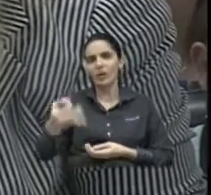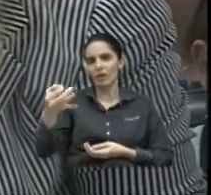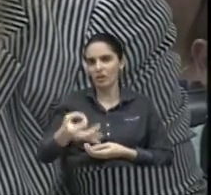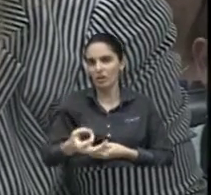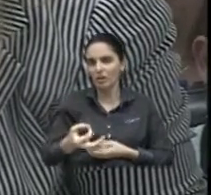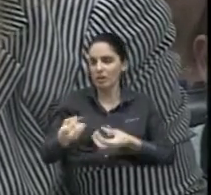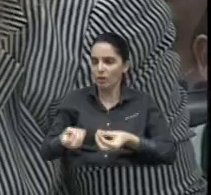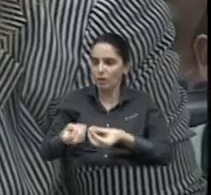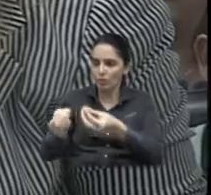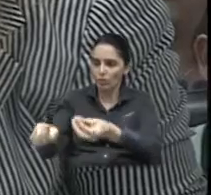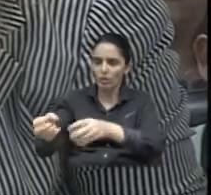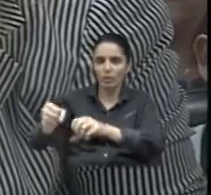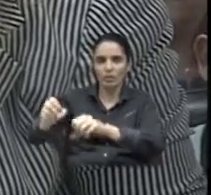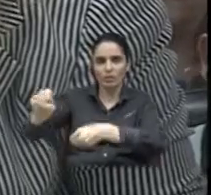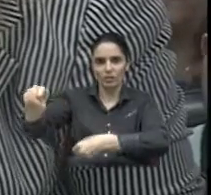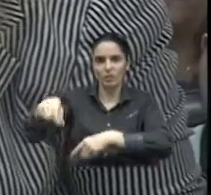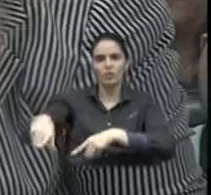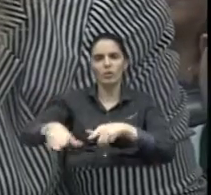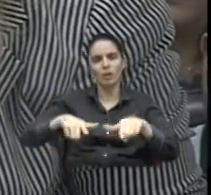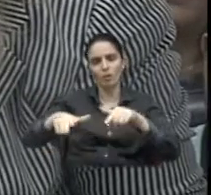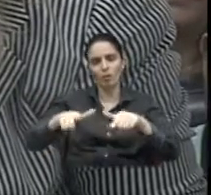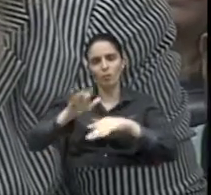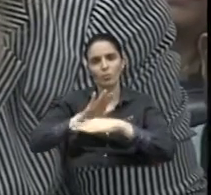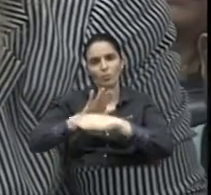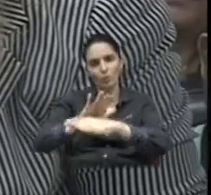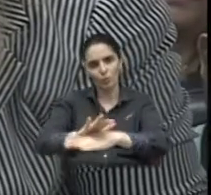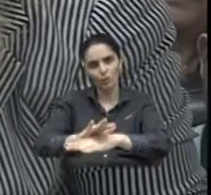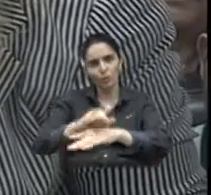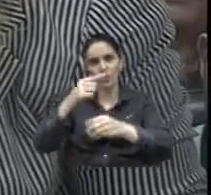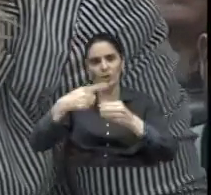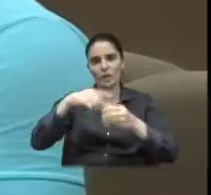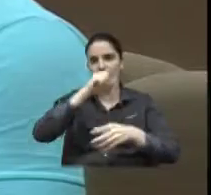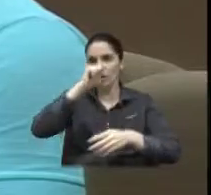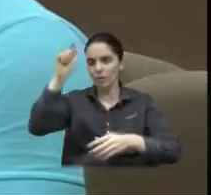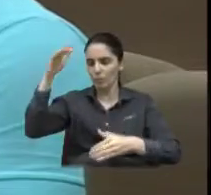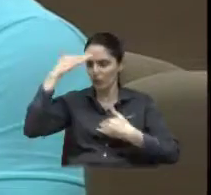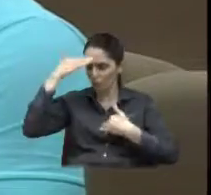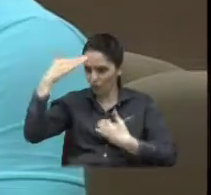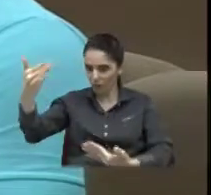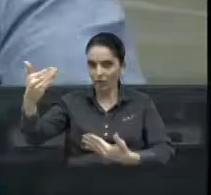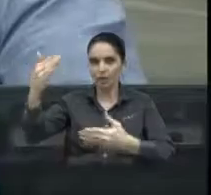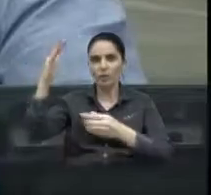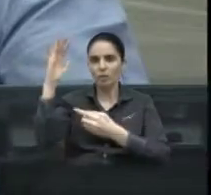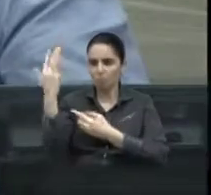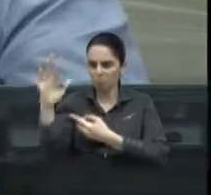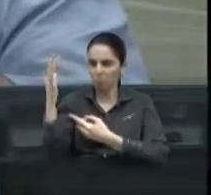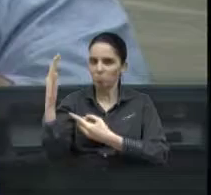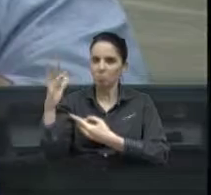todo o trabalho que você já fez. Obrigada e parabéns.